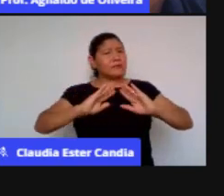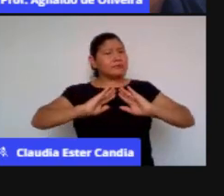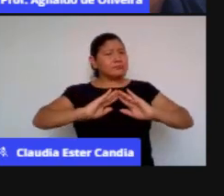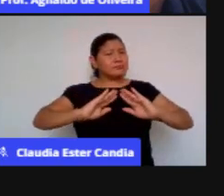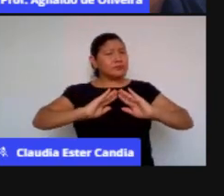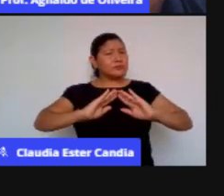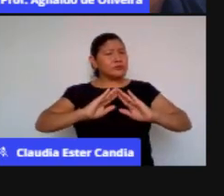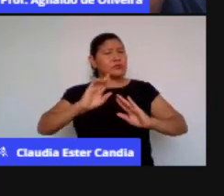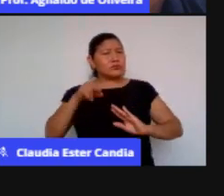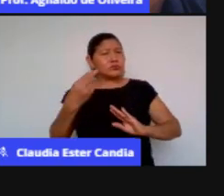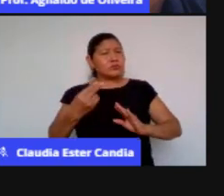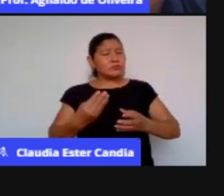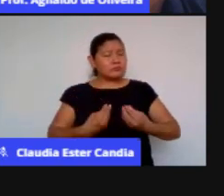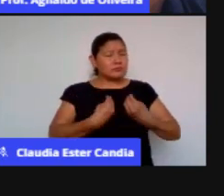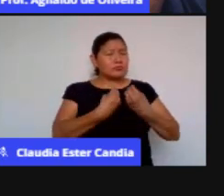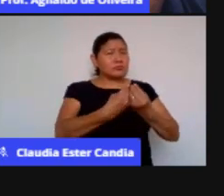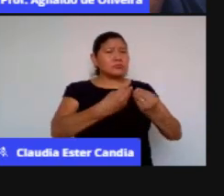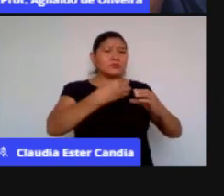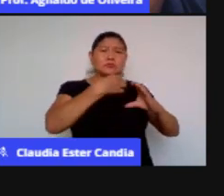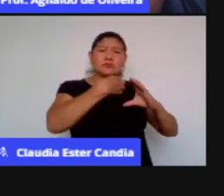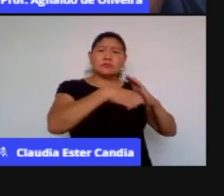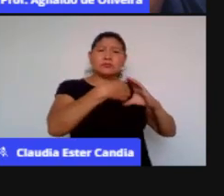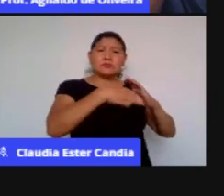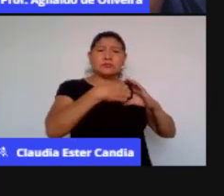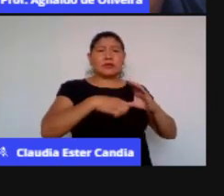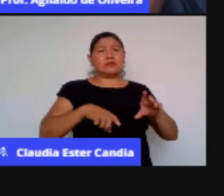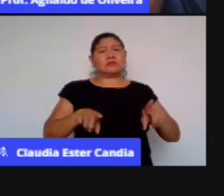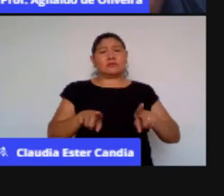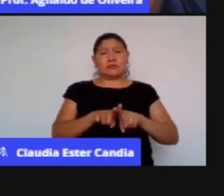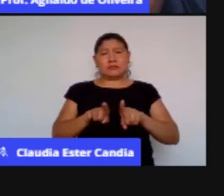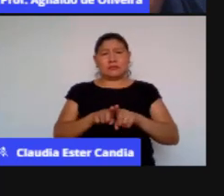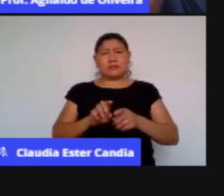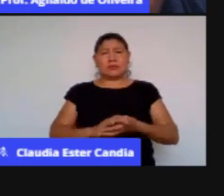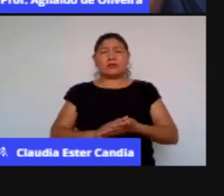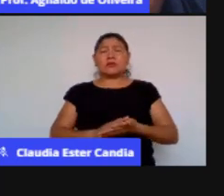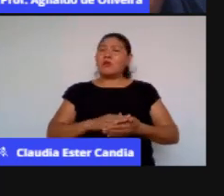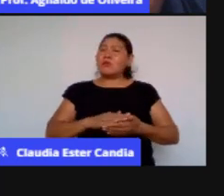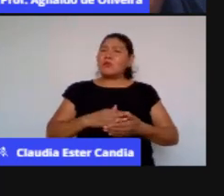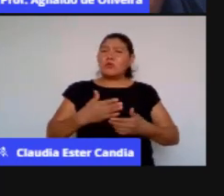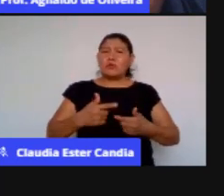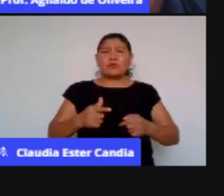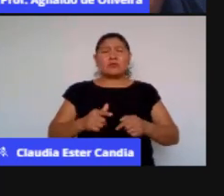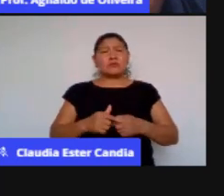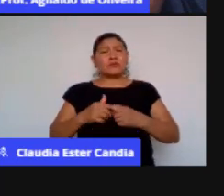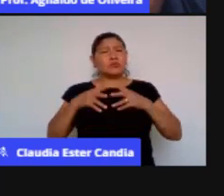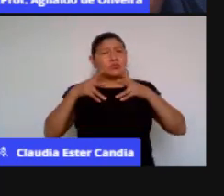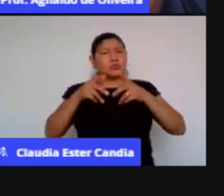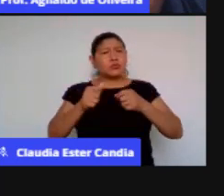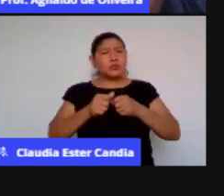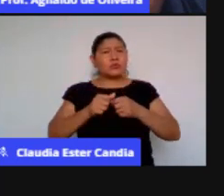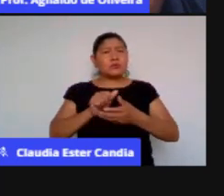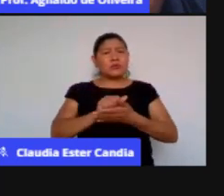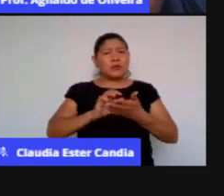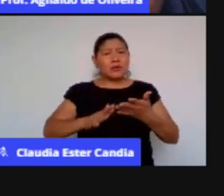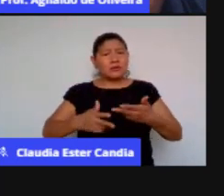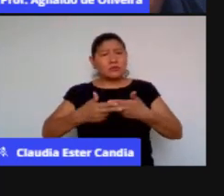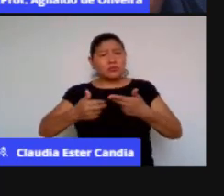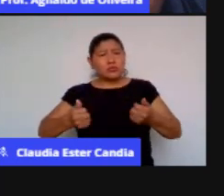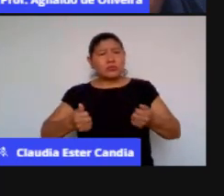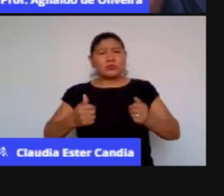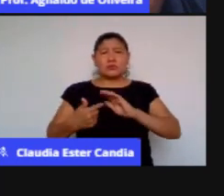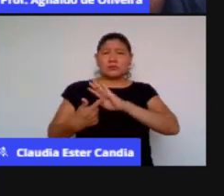é um prazer que a gente possa atender vocês. Basicamente, então, na hoje que nos era passar essas informações